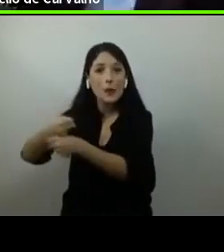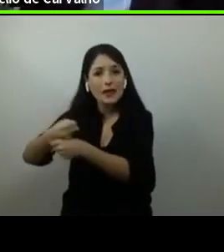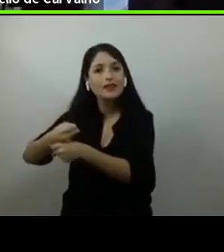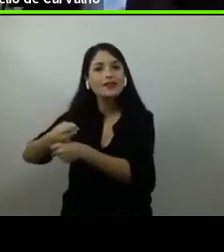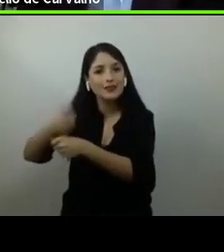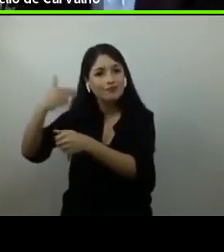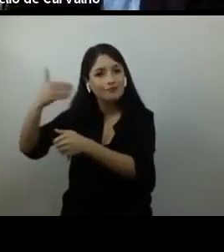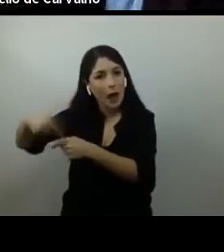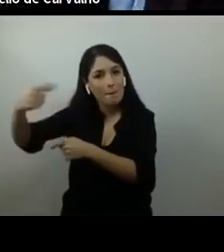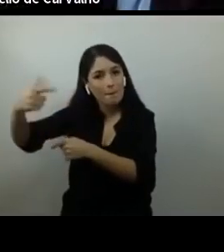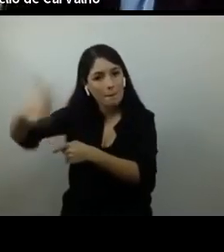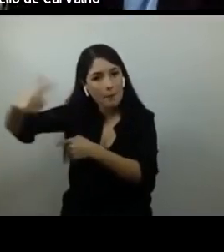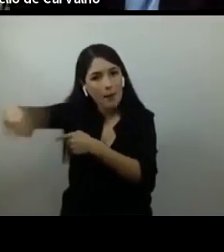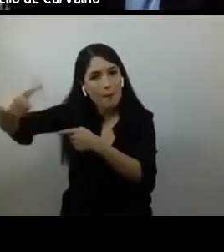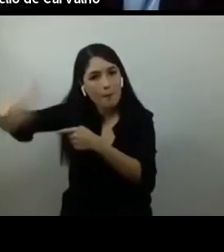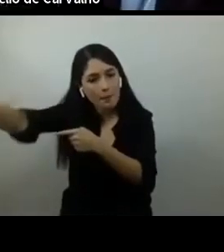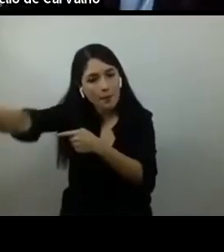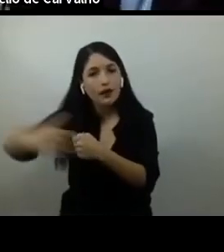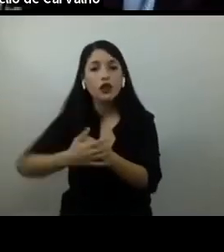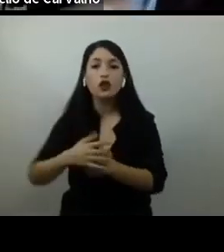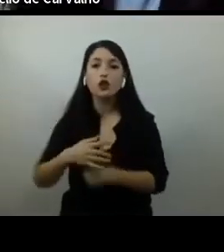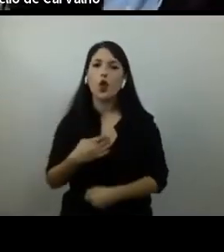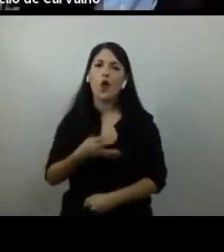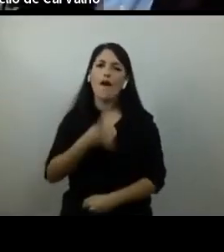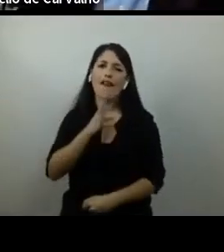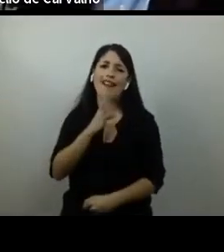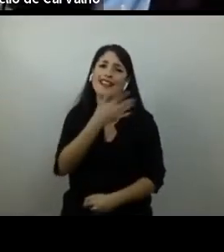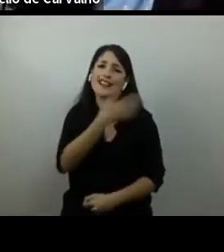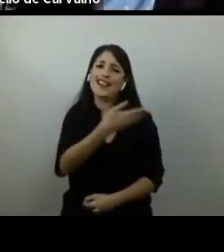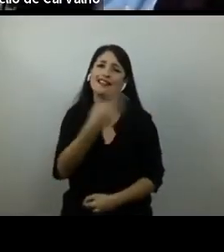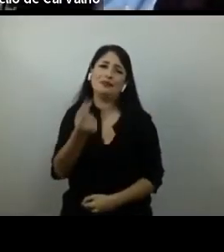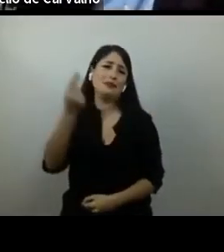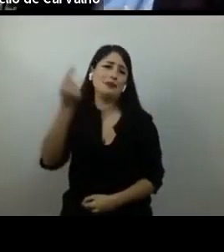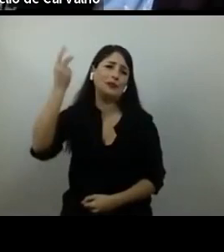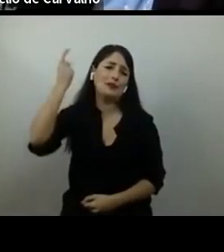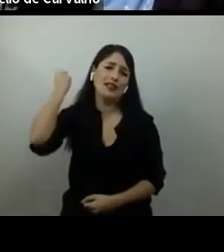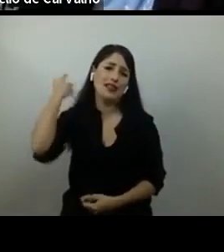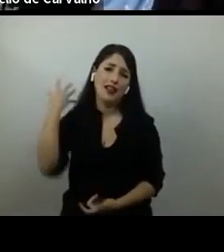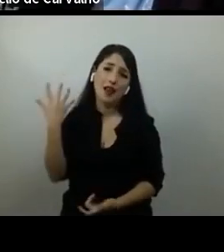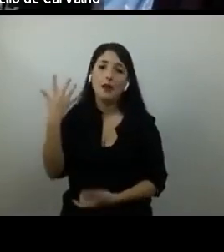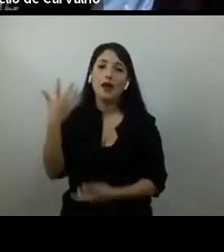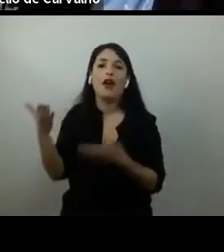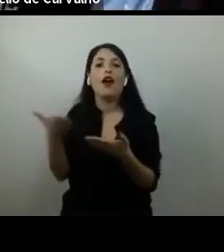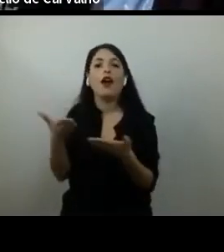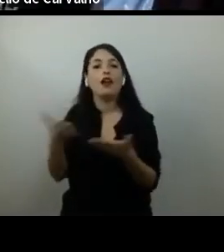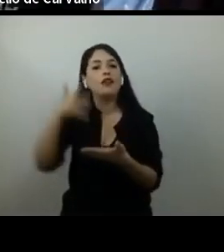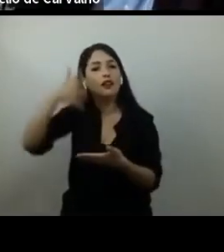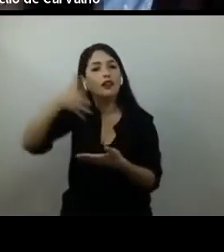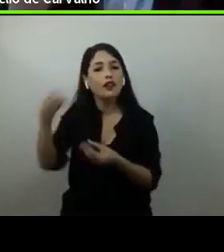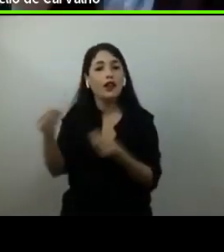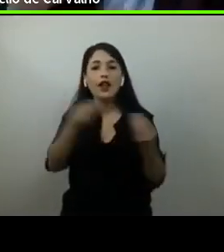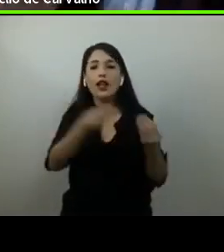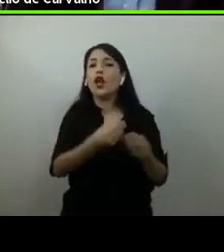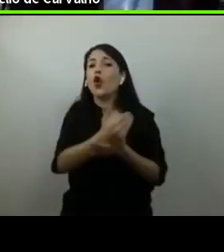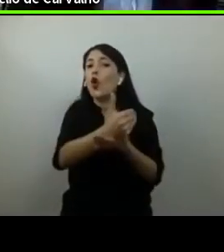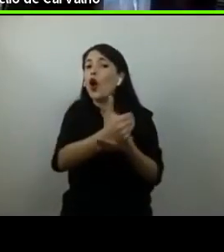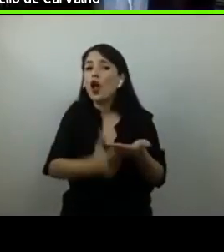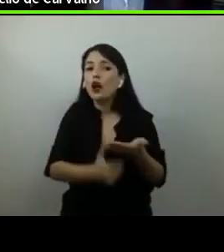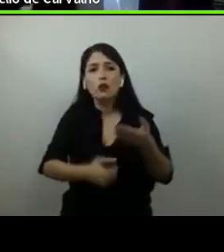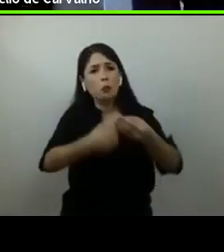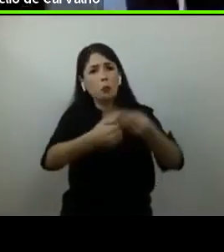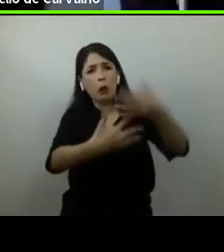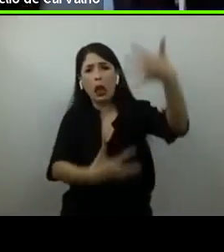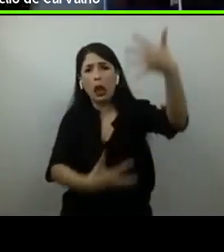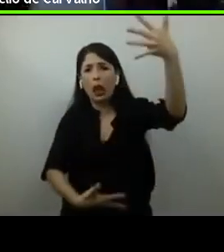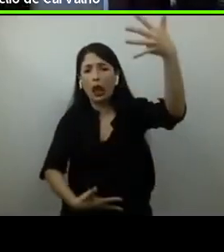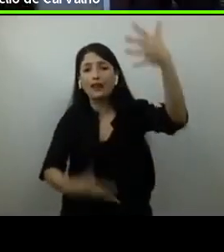isso. E a gente se conhece há muitos anos, vou passar a palavra para ele, porque eu esqueci, na verdade, ele tem um currículo enorme, mas eu Não, não, não. esqueci de